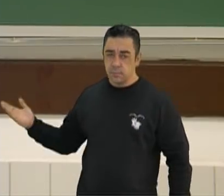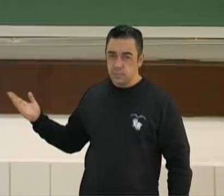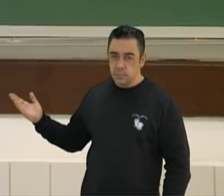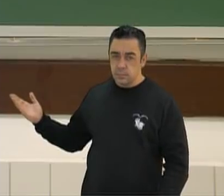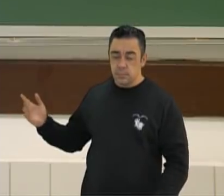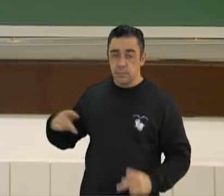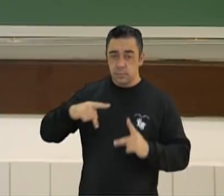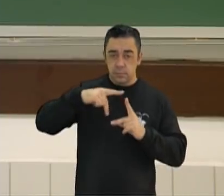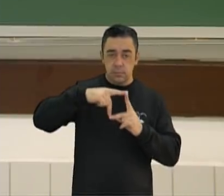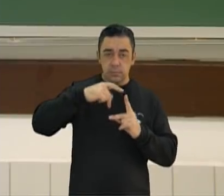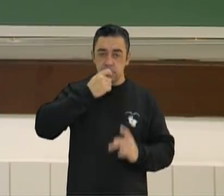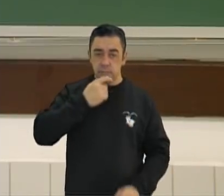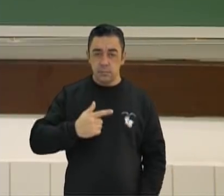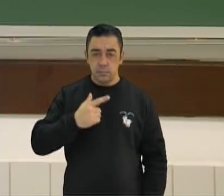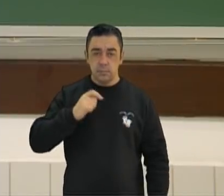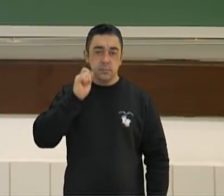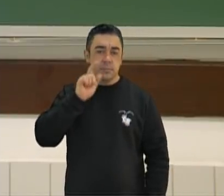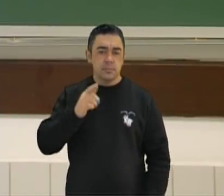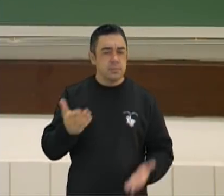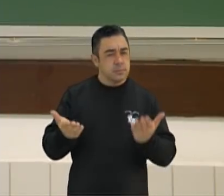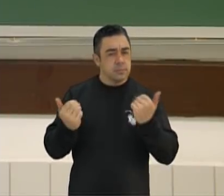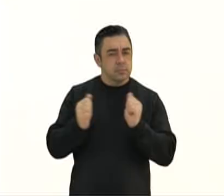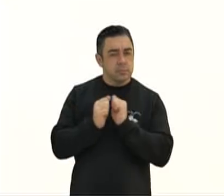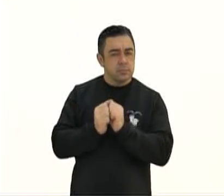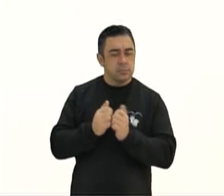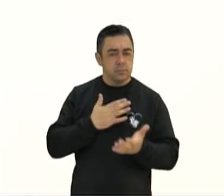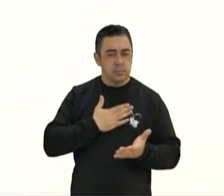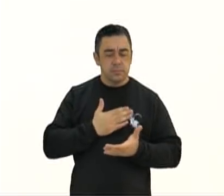tirinha Relatos Azuis. Acompanhe comigo, por favor.